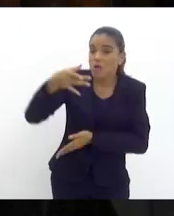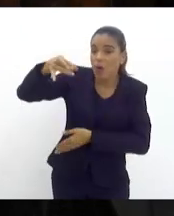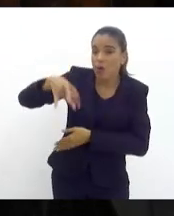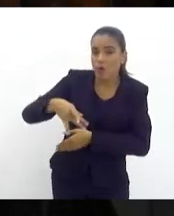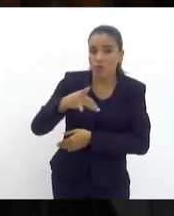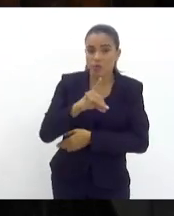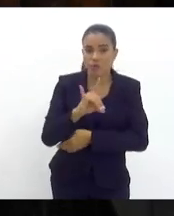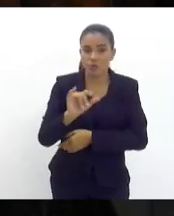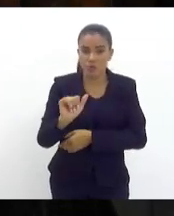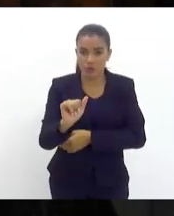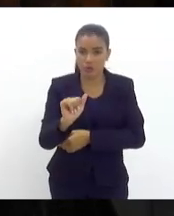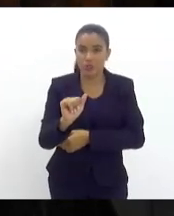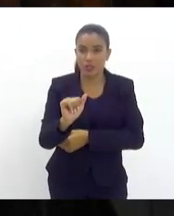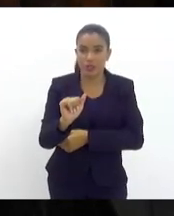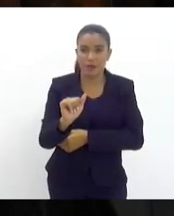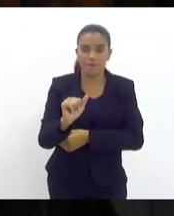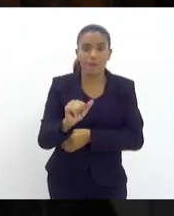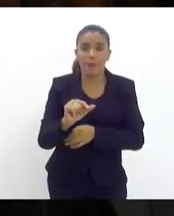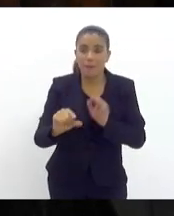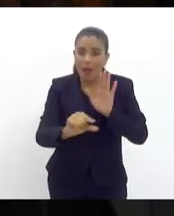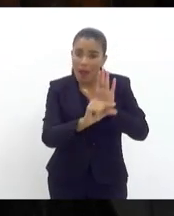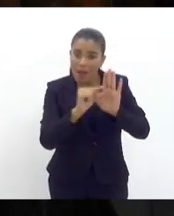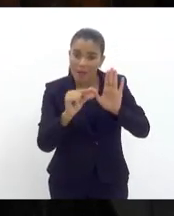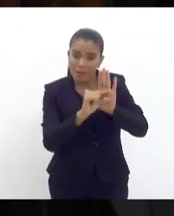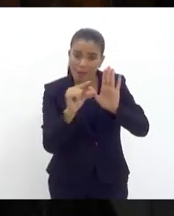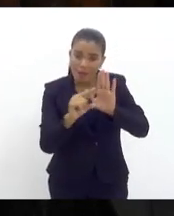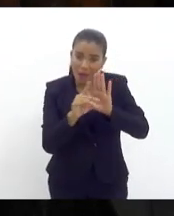para recebimento de vendas